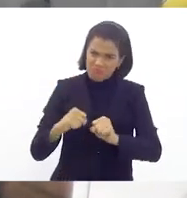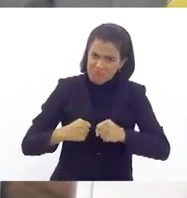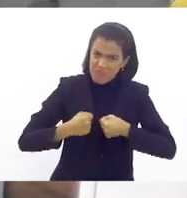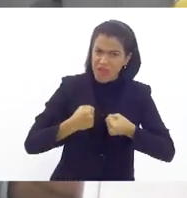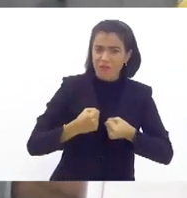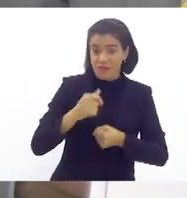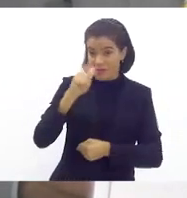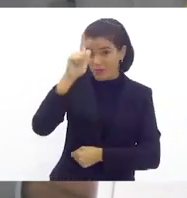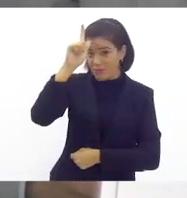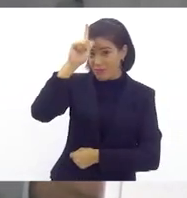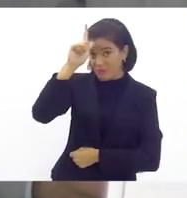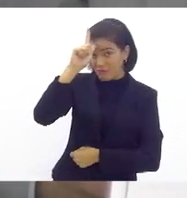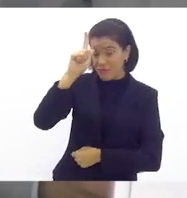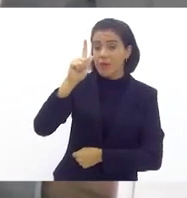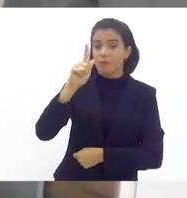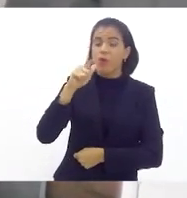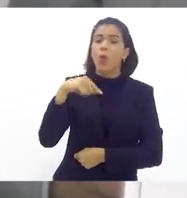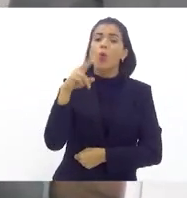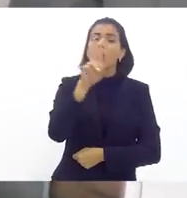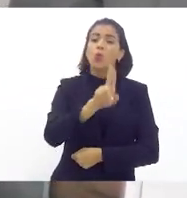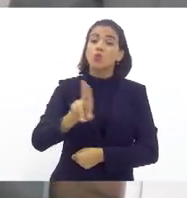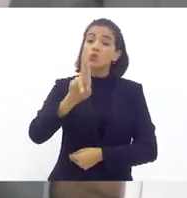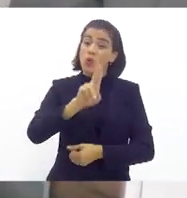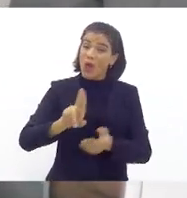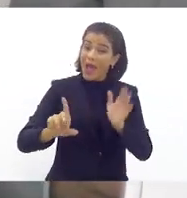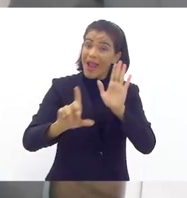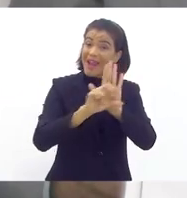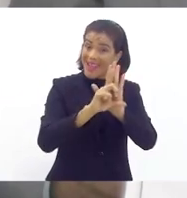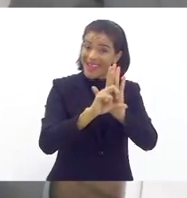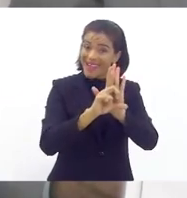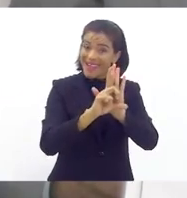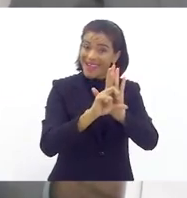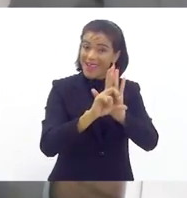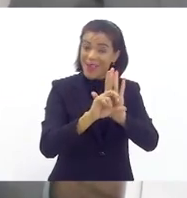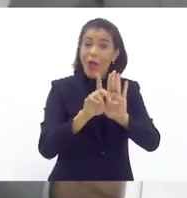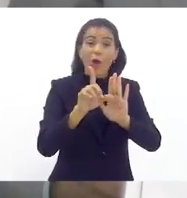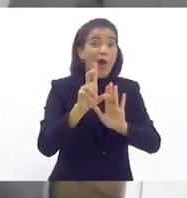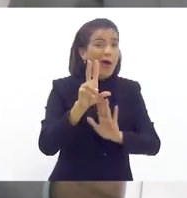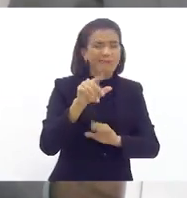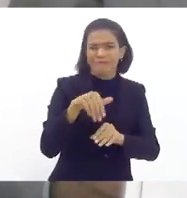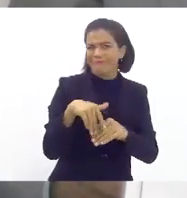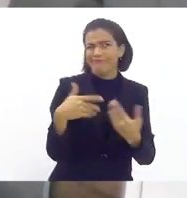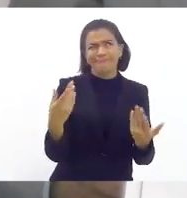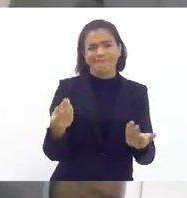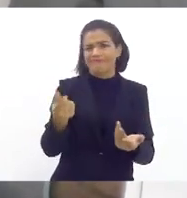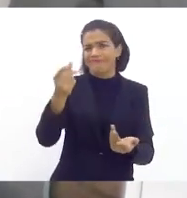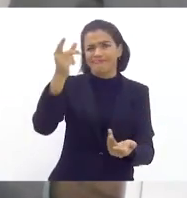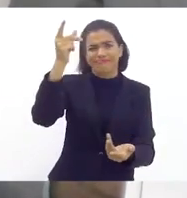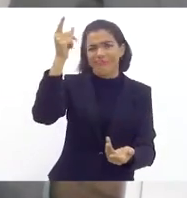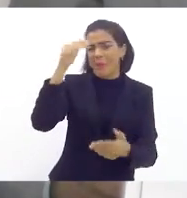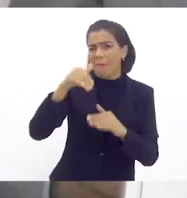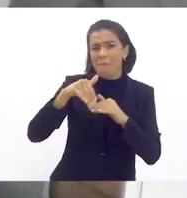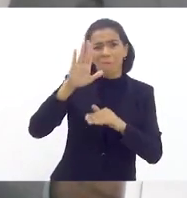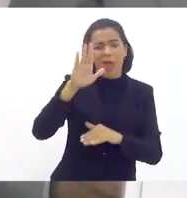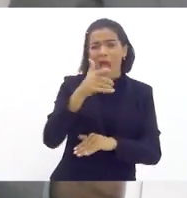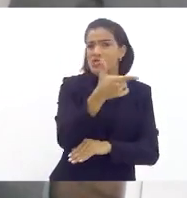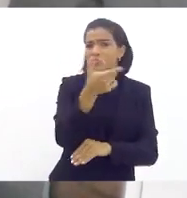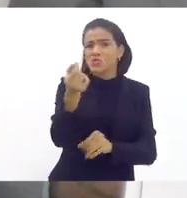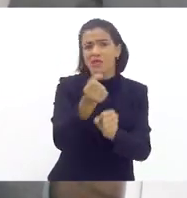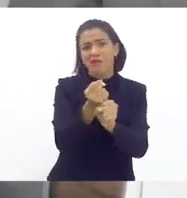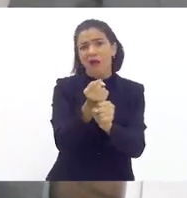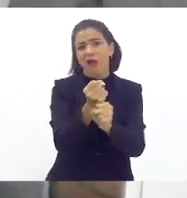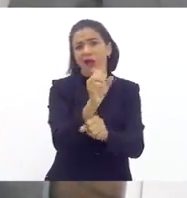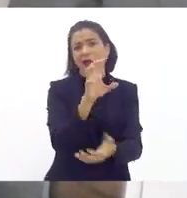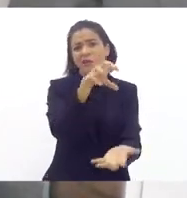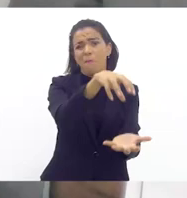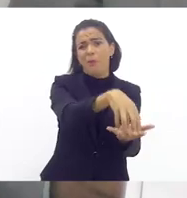quilombolas, usou a nossa lei, eles estavam, não há 50 anos, estavam mais de 200 anos lá,